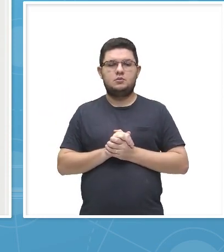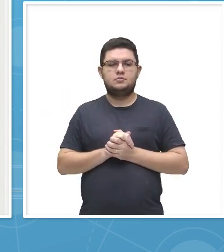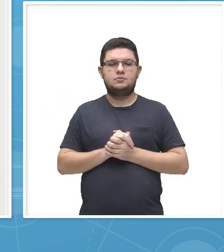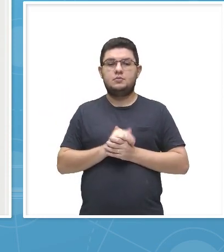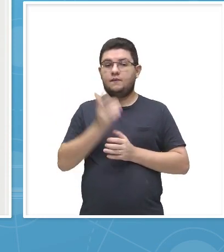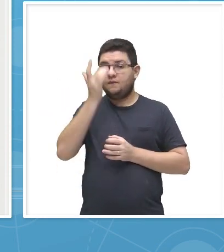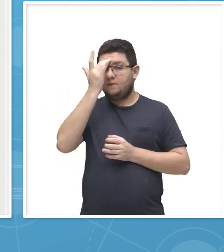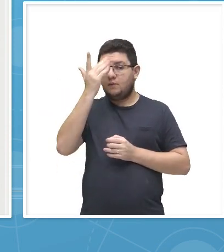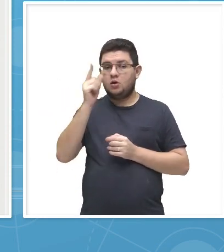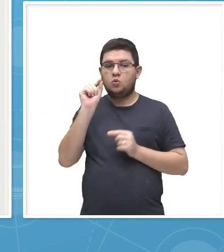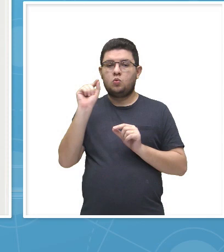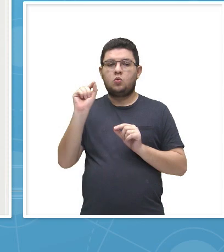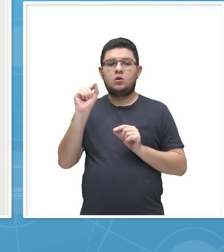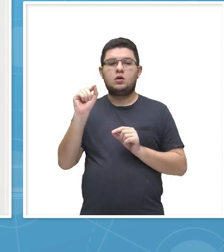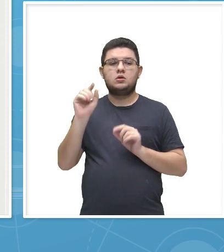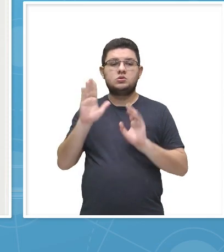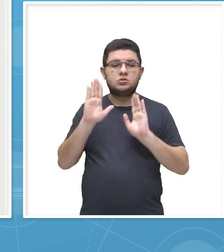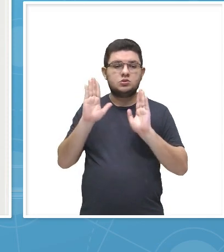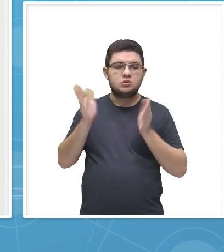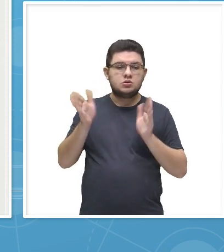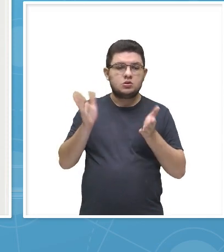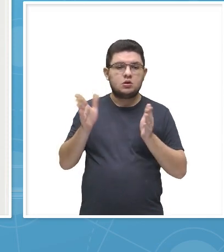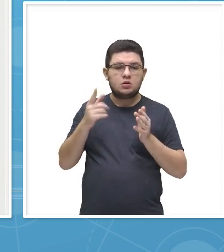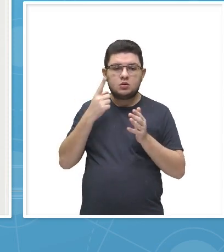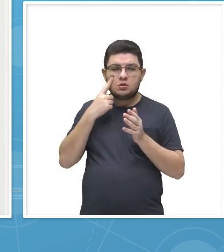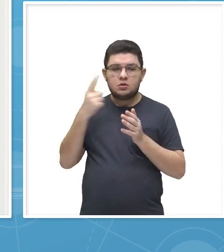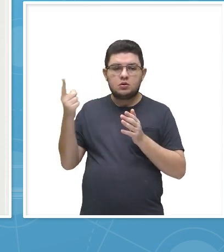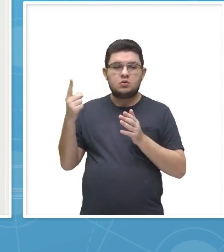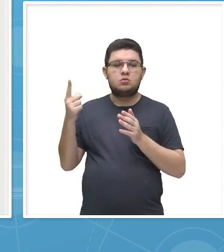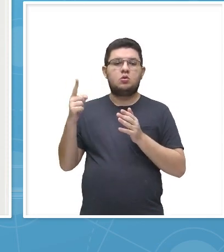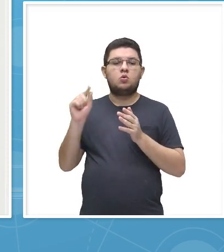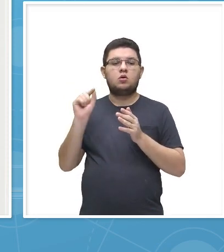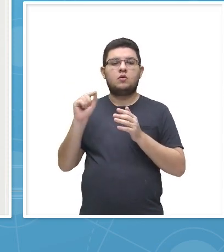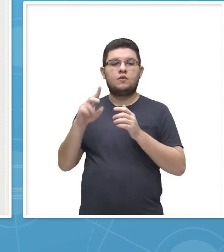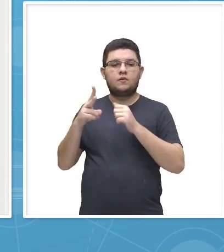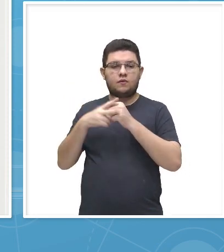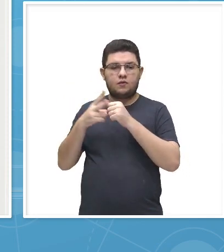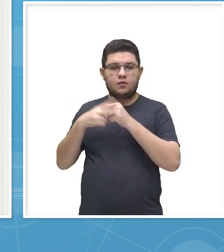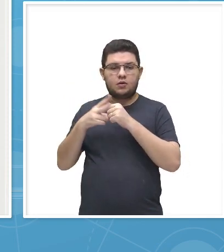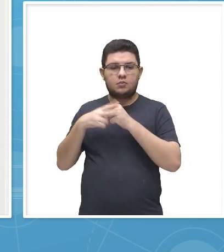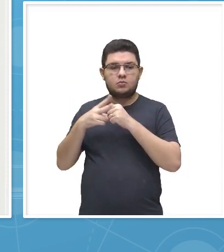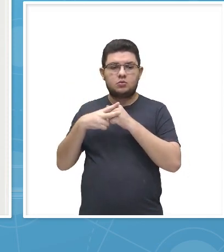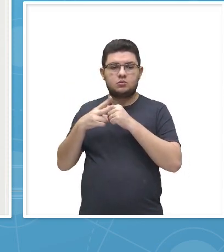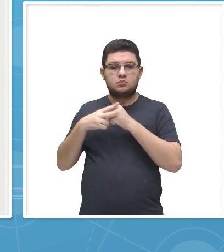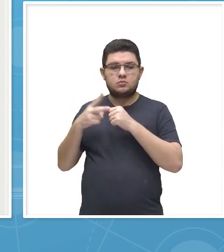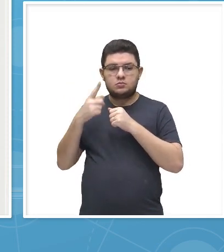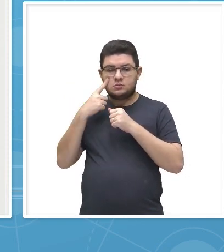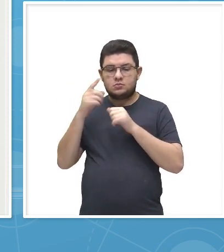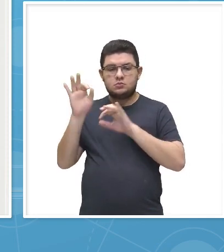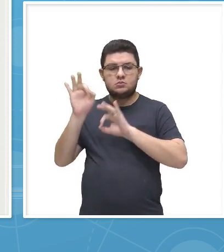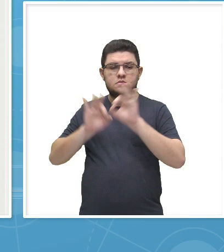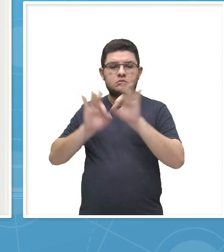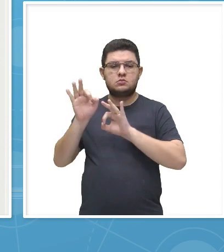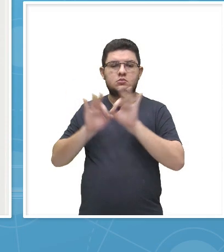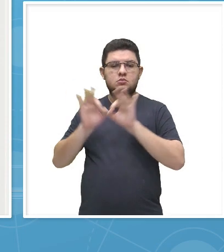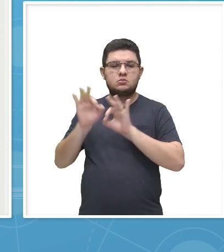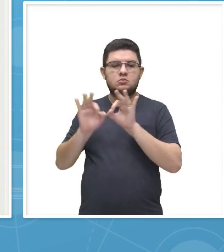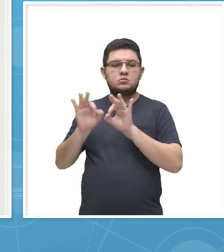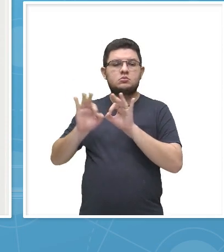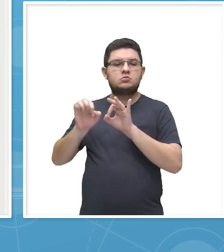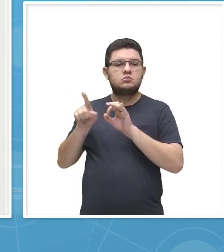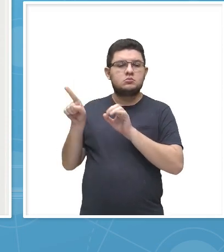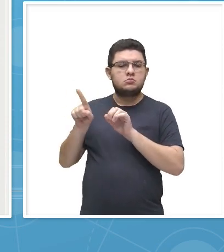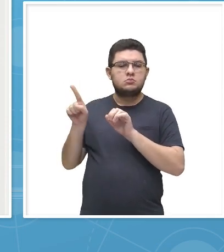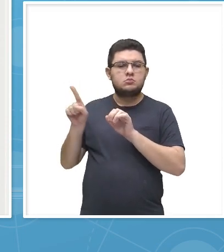facilitar a vida de vocês gente já colocaram os verbos que apareceu utilizado no caso espaço né o verbo work Love Story tão